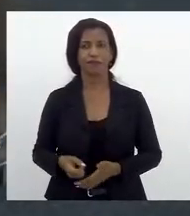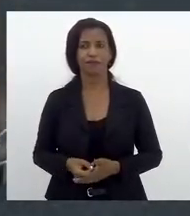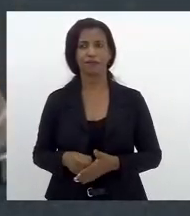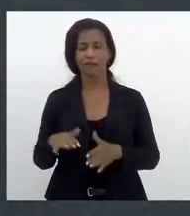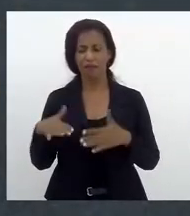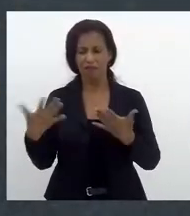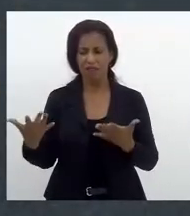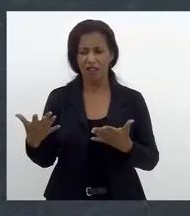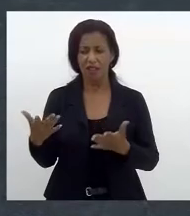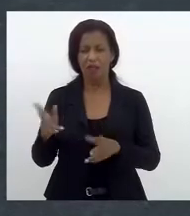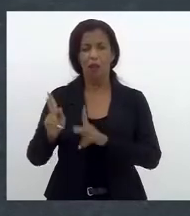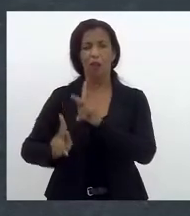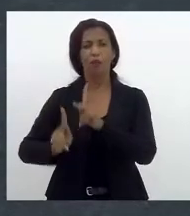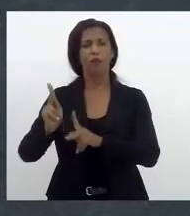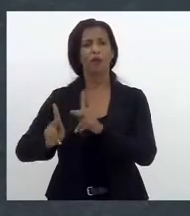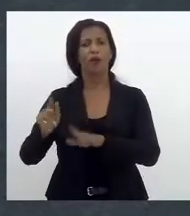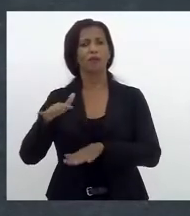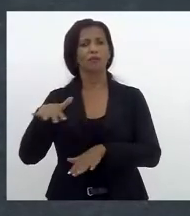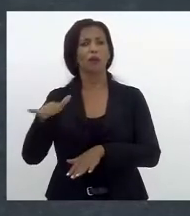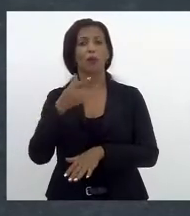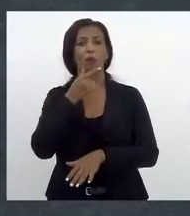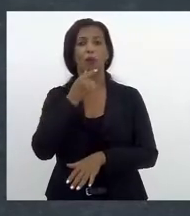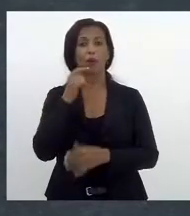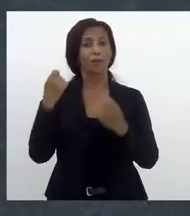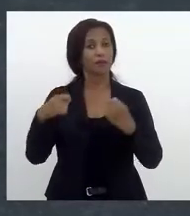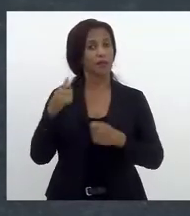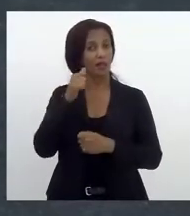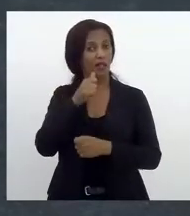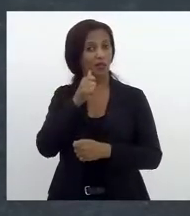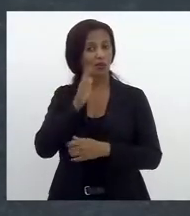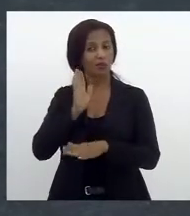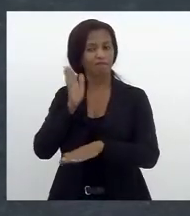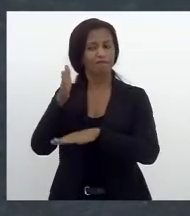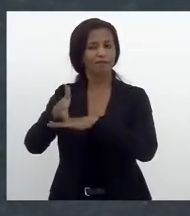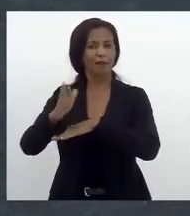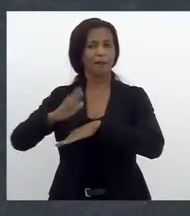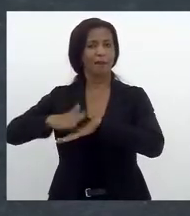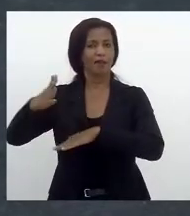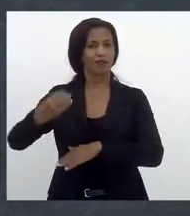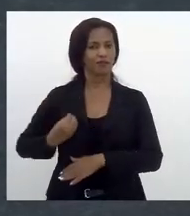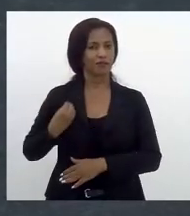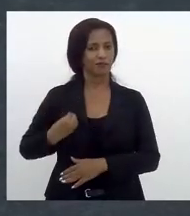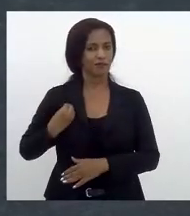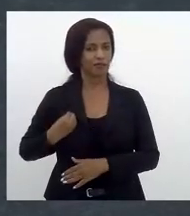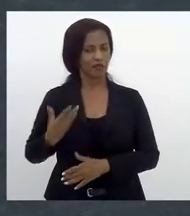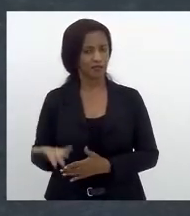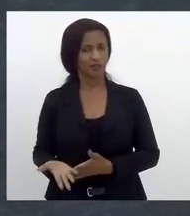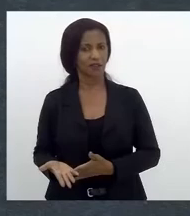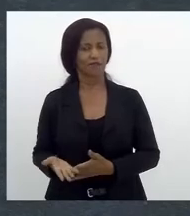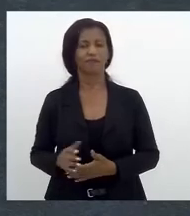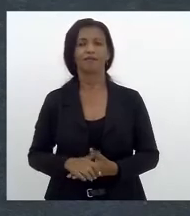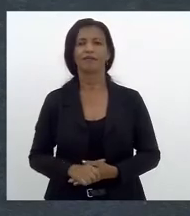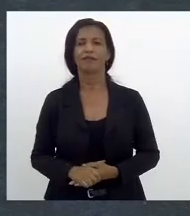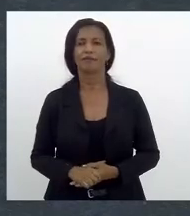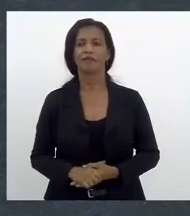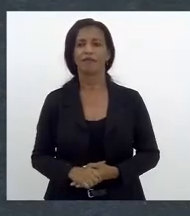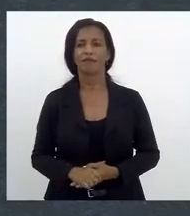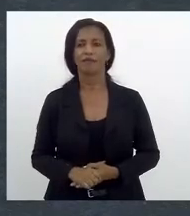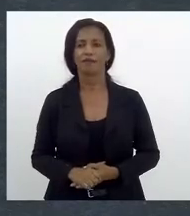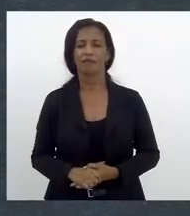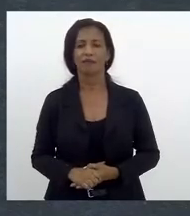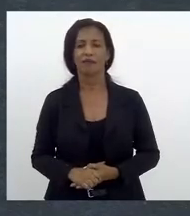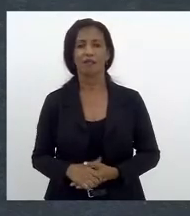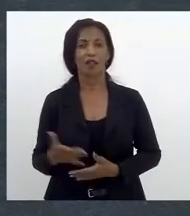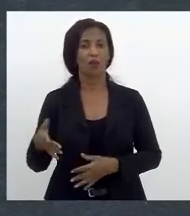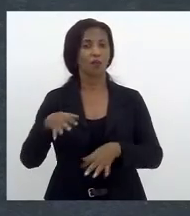são superpovoadas por homens e que é preciso que as mulheres tenham ainda maior presença, maior protagonismo, maior fomento. Acho que